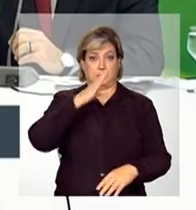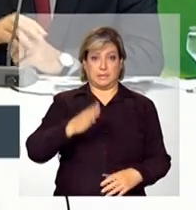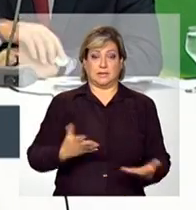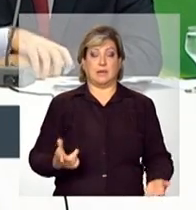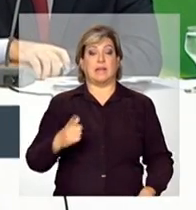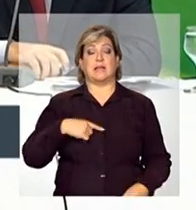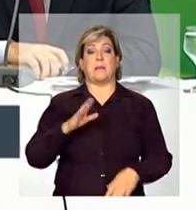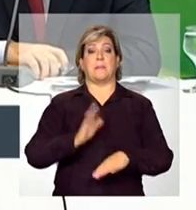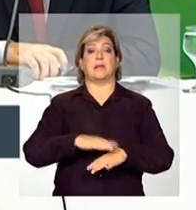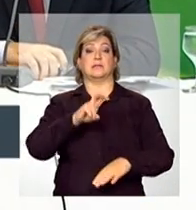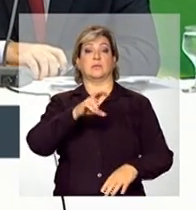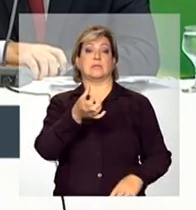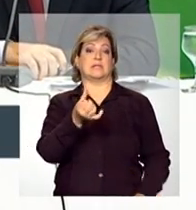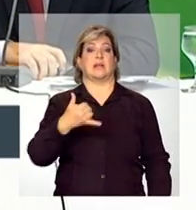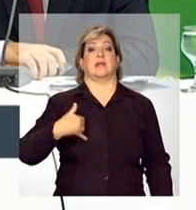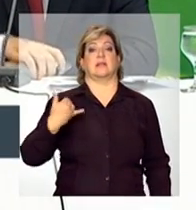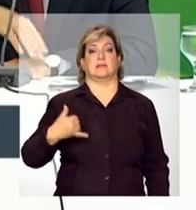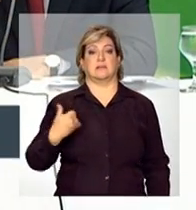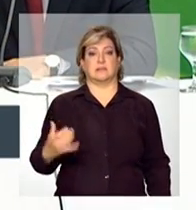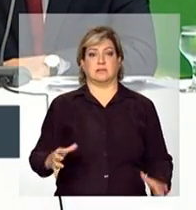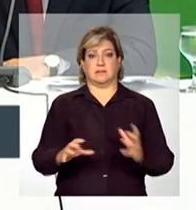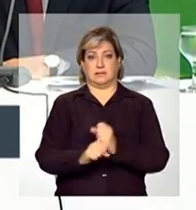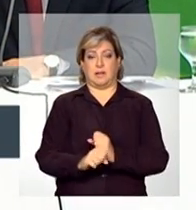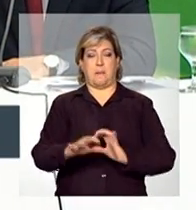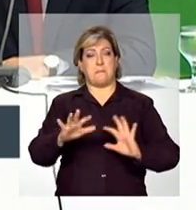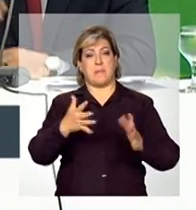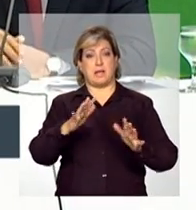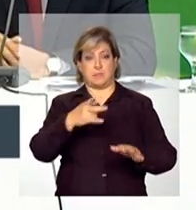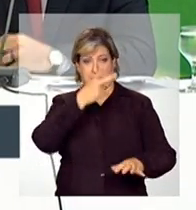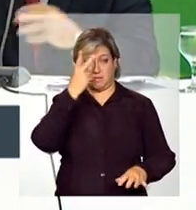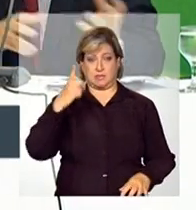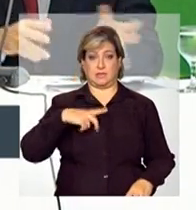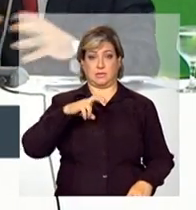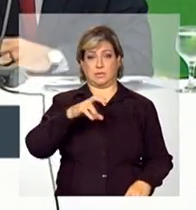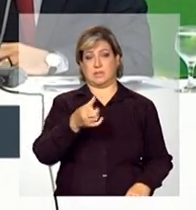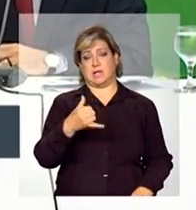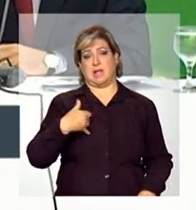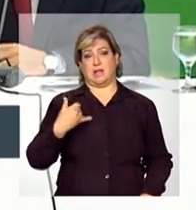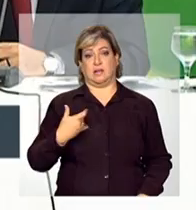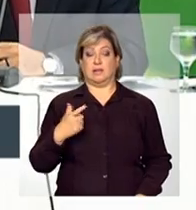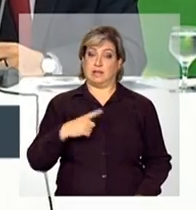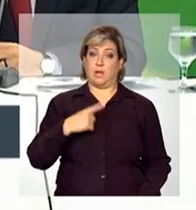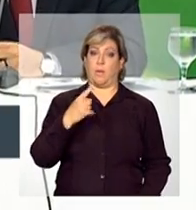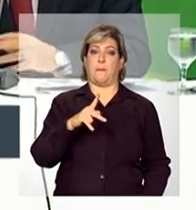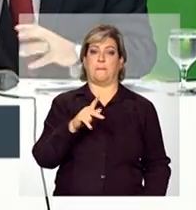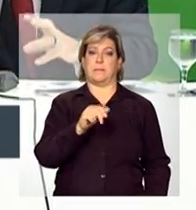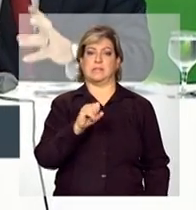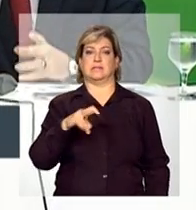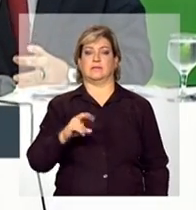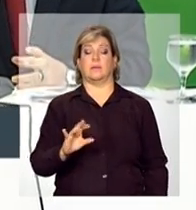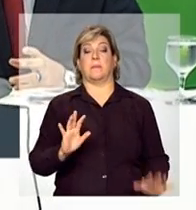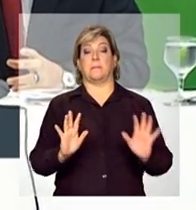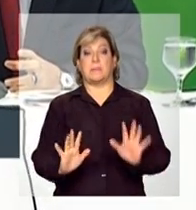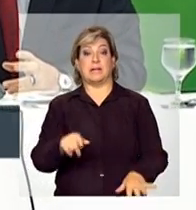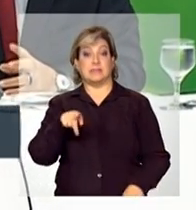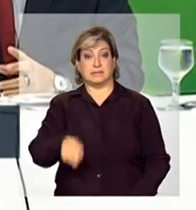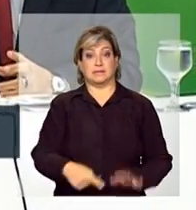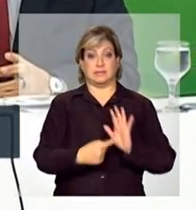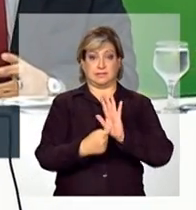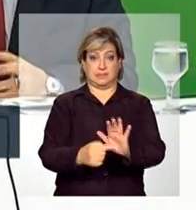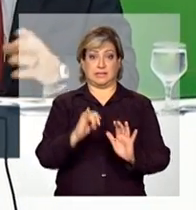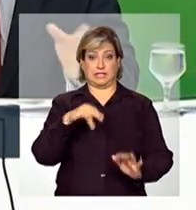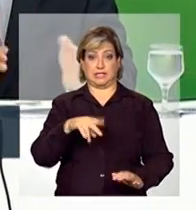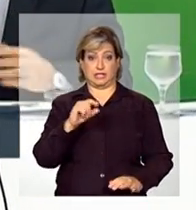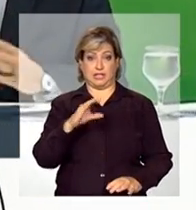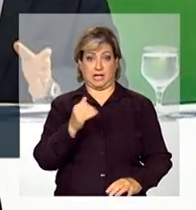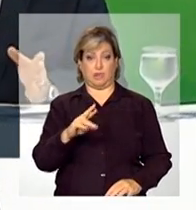tem mais de 56 anos em média a média dos analfabetos tem 56 nós temos um passivo só que o indicador que nós estamos